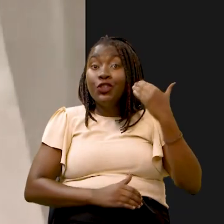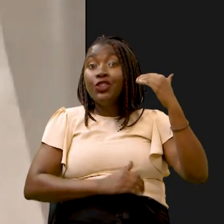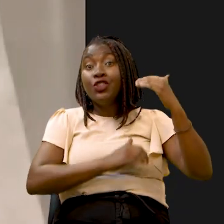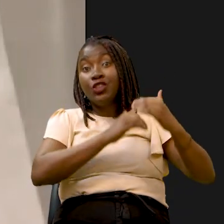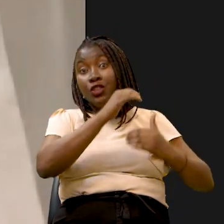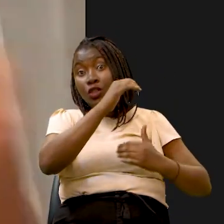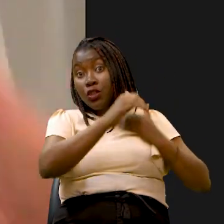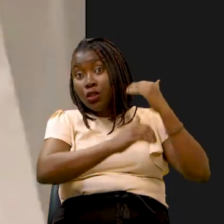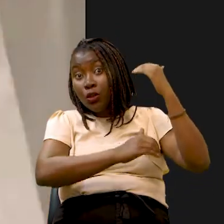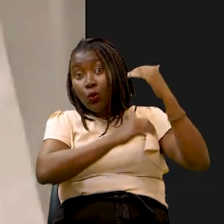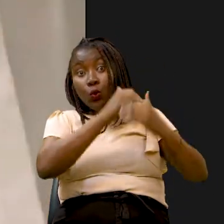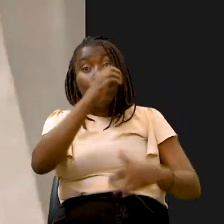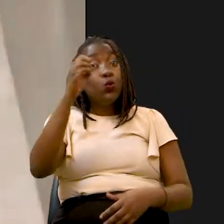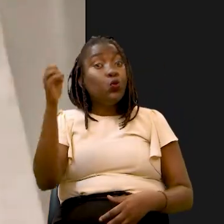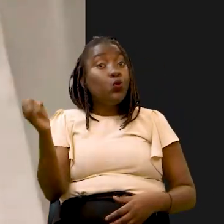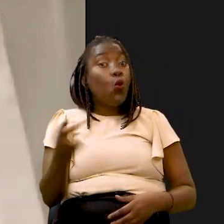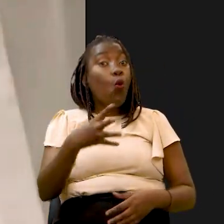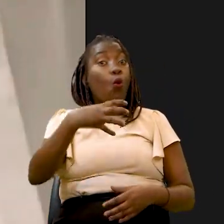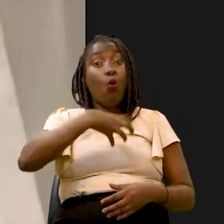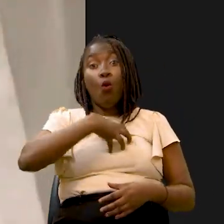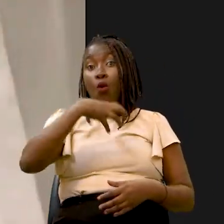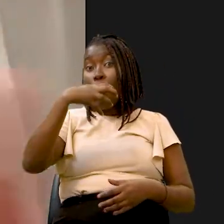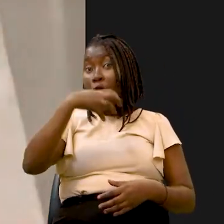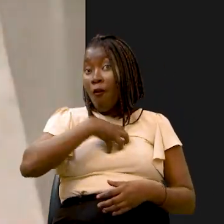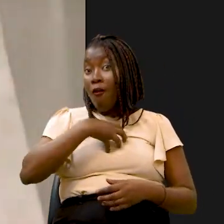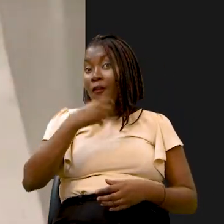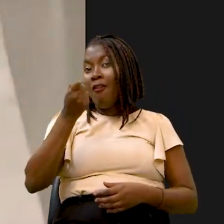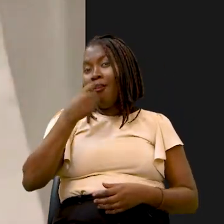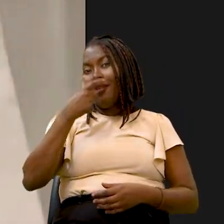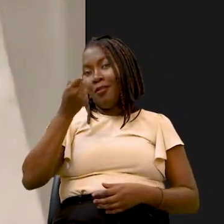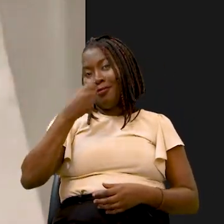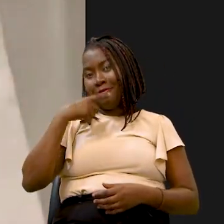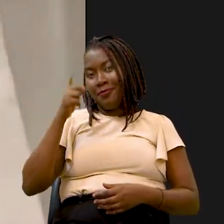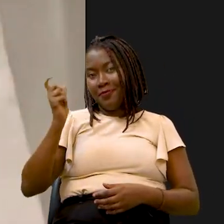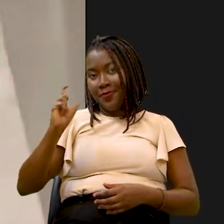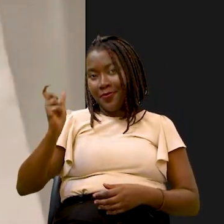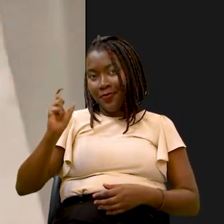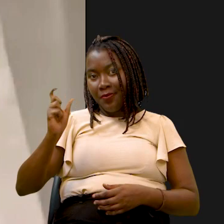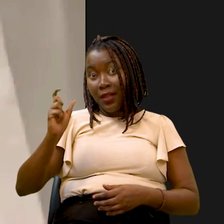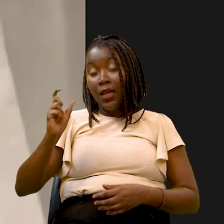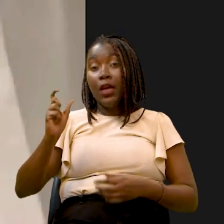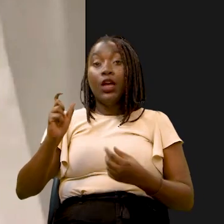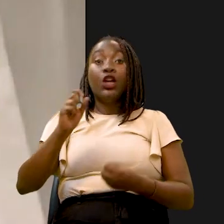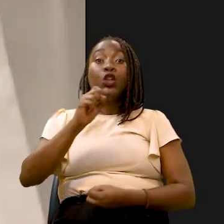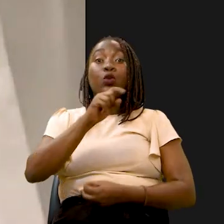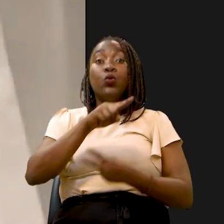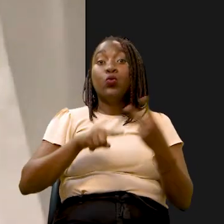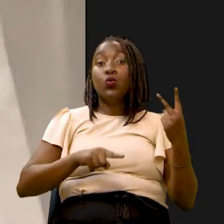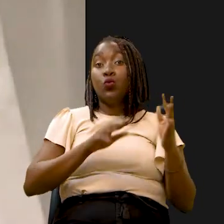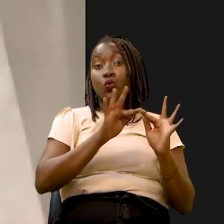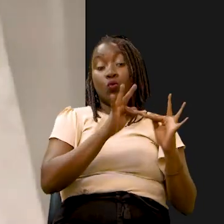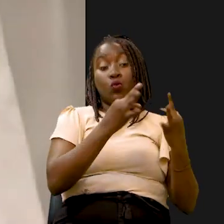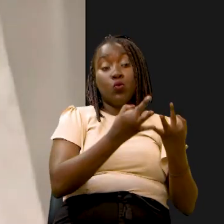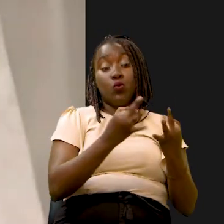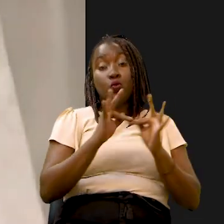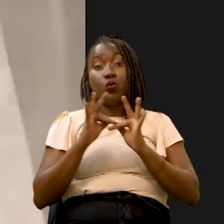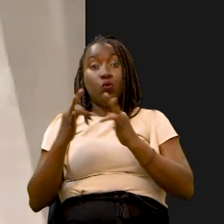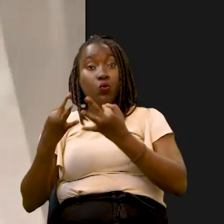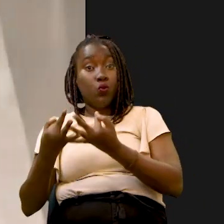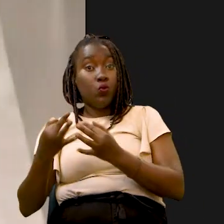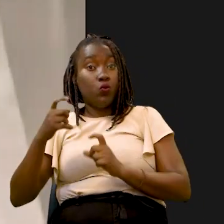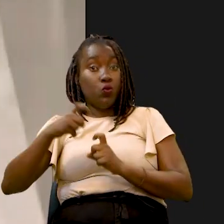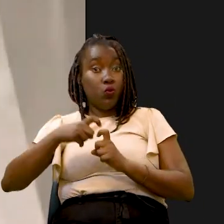gerou ao desenvolvimento de novas modalidades de medicamentos. São duas